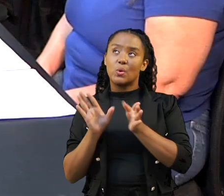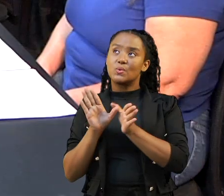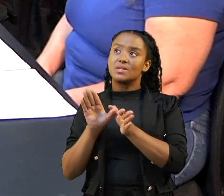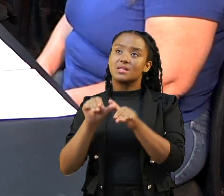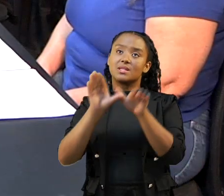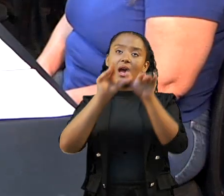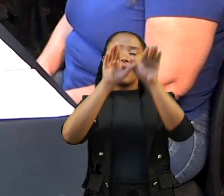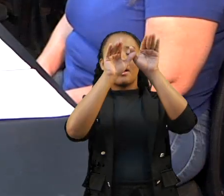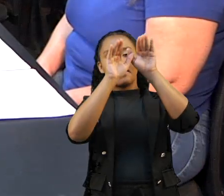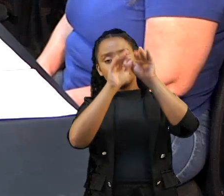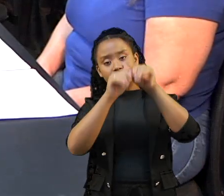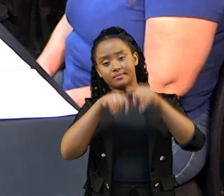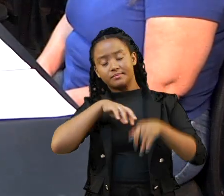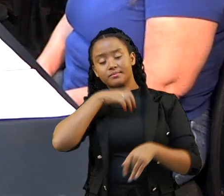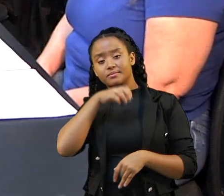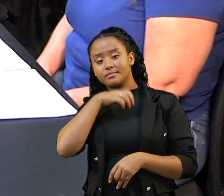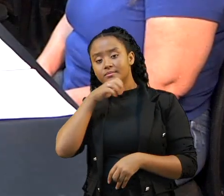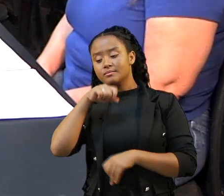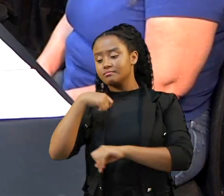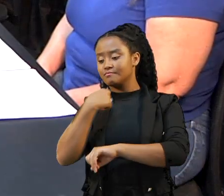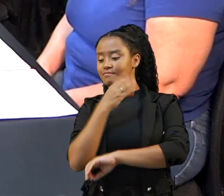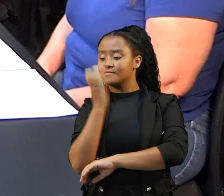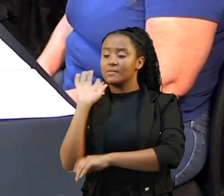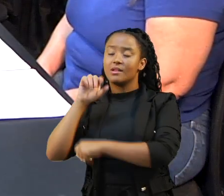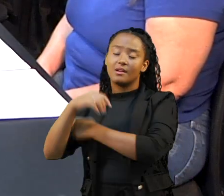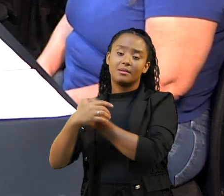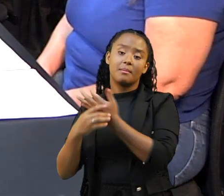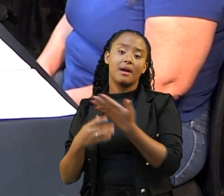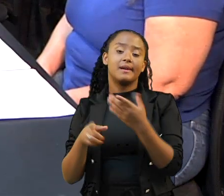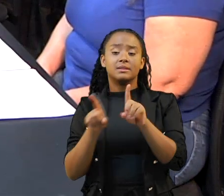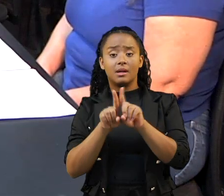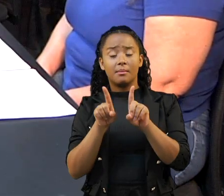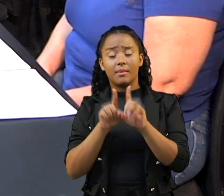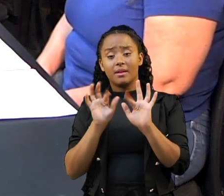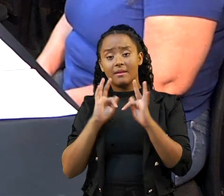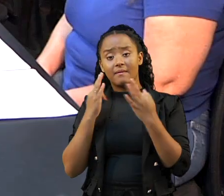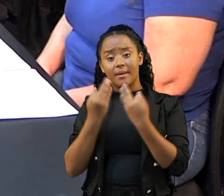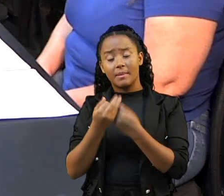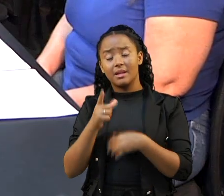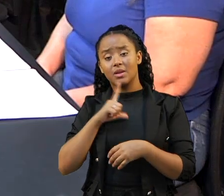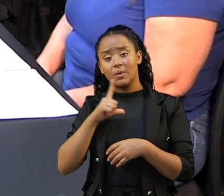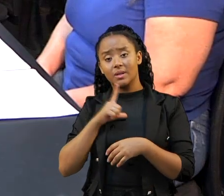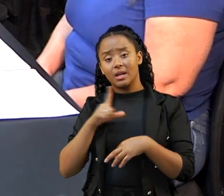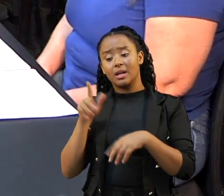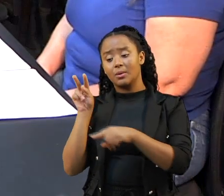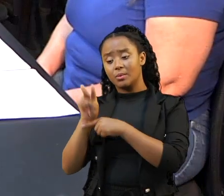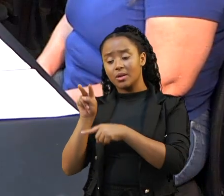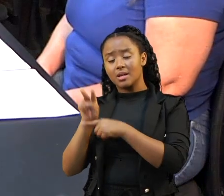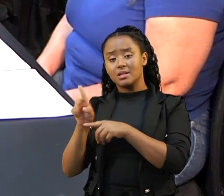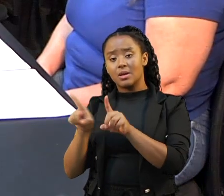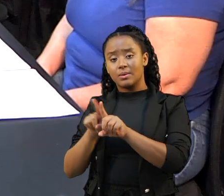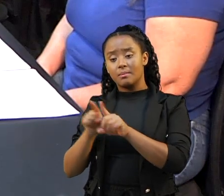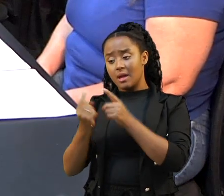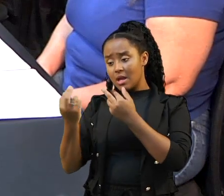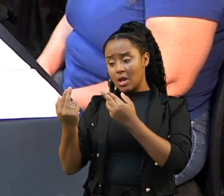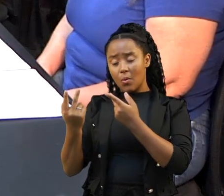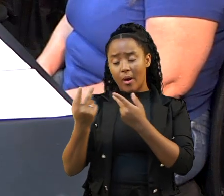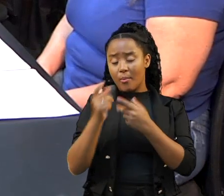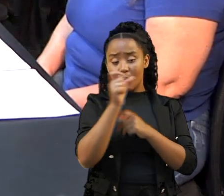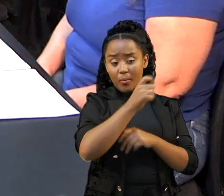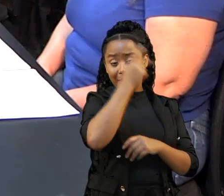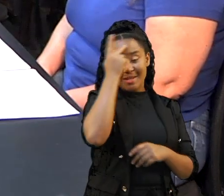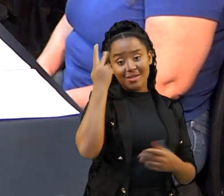os animais como um parente, e tem esse cuidado, né? Tipo assim, quando a gente vai